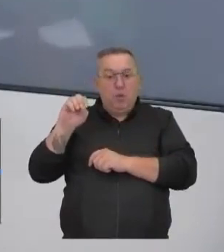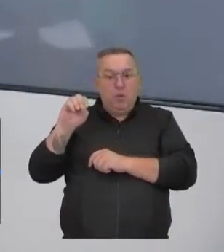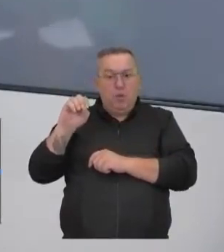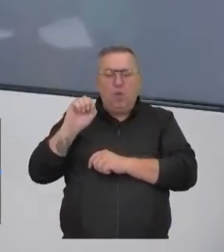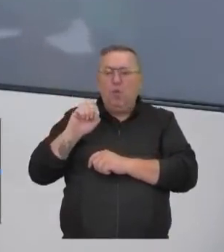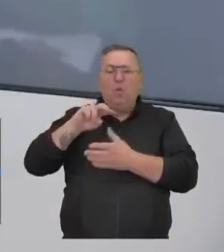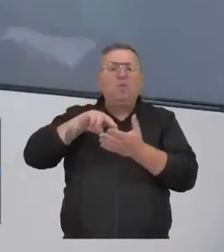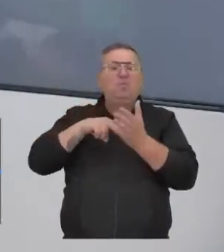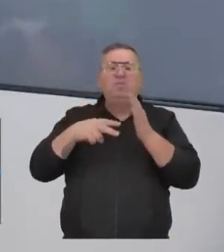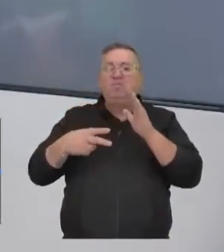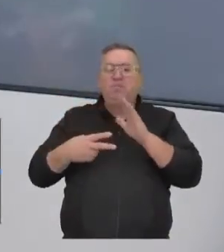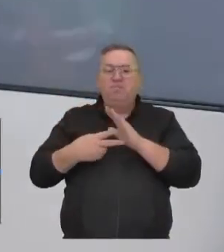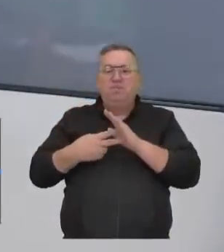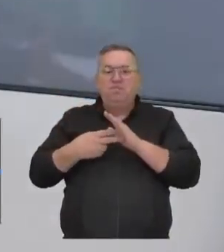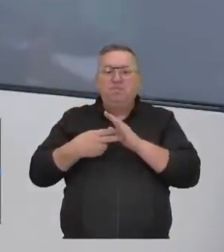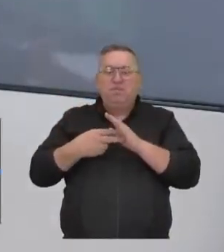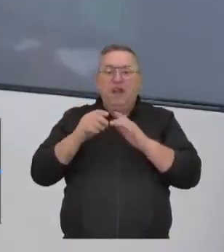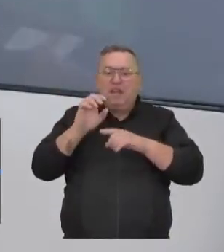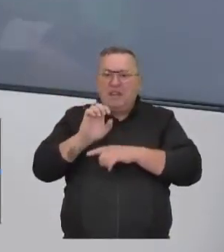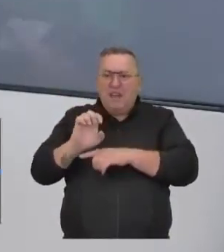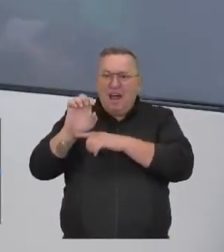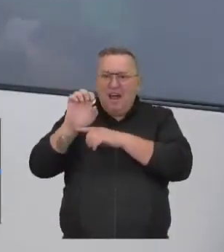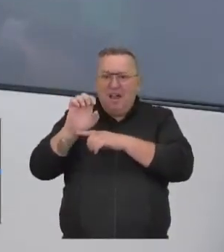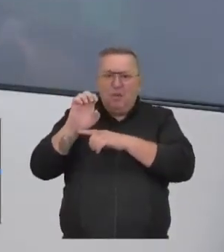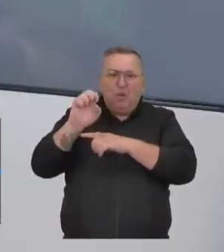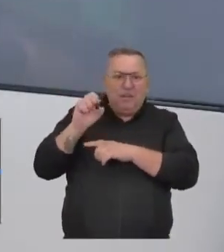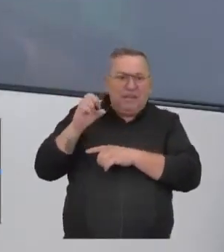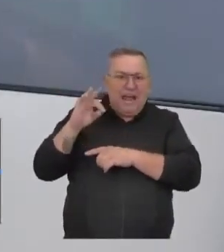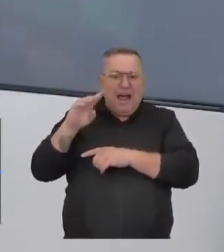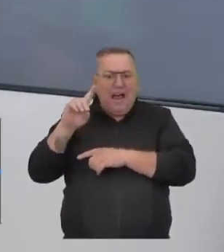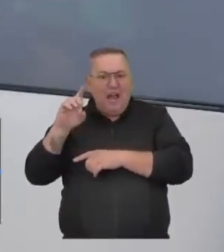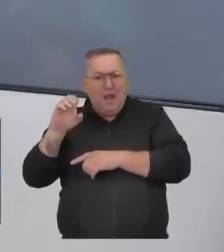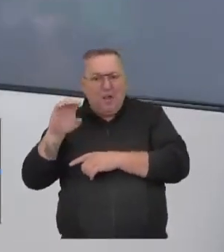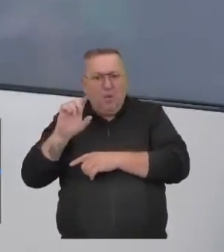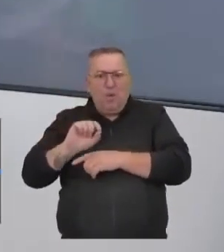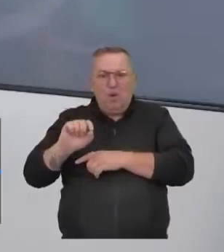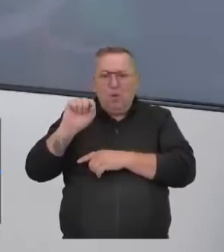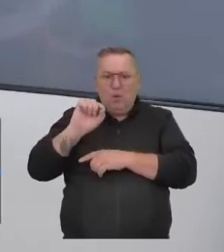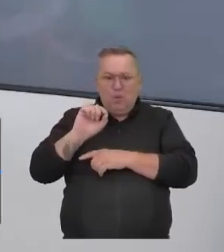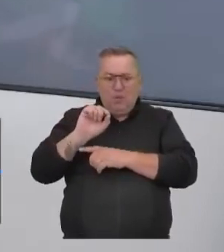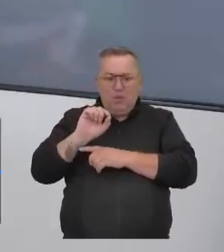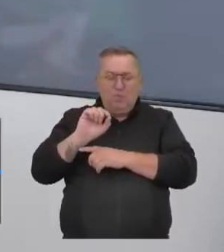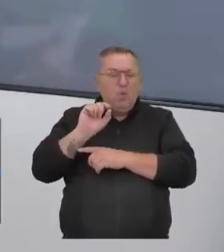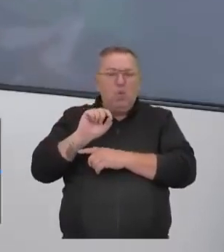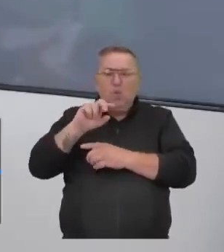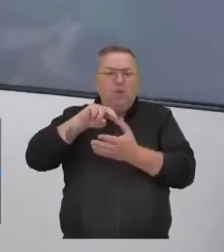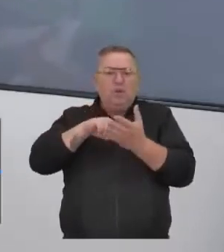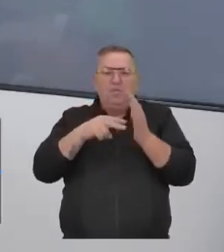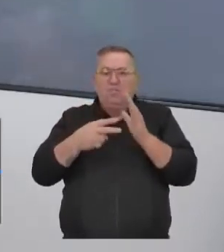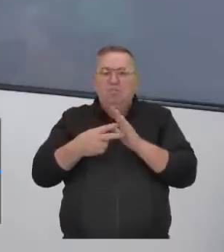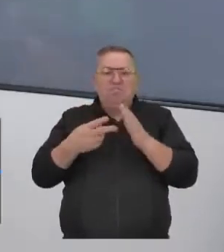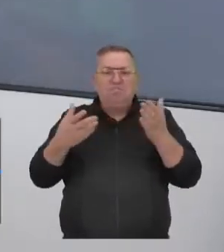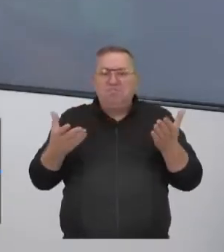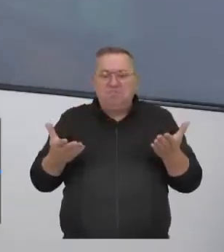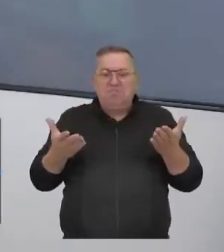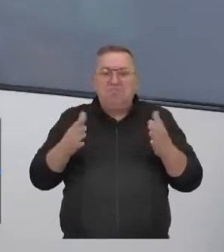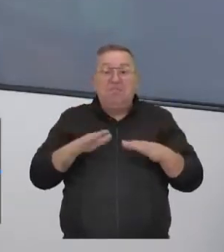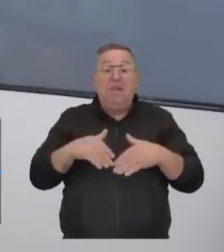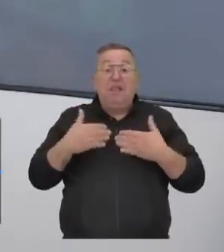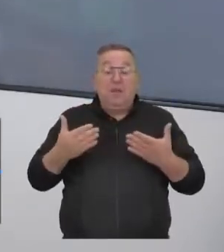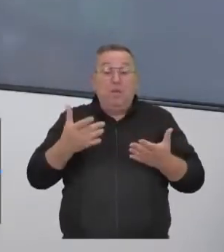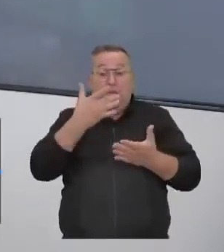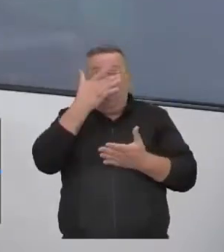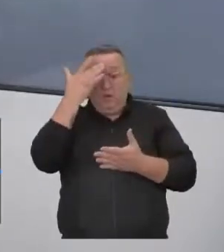que é Estado? Estado é um território? Estado é uma organização? O que é esse Estado? Afinal de contas,